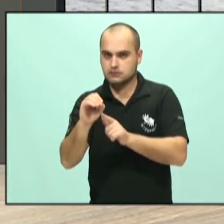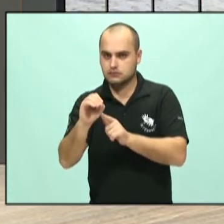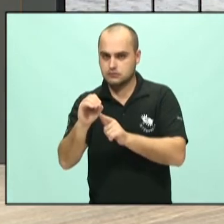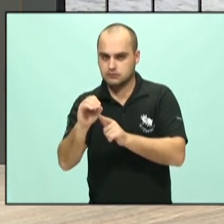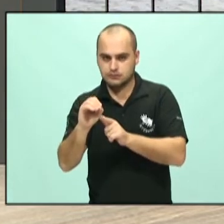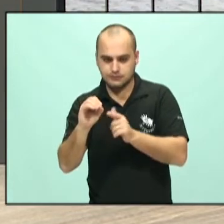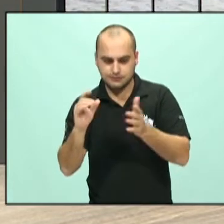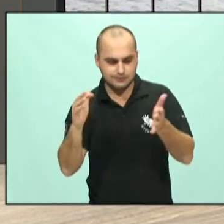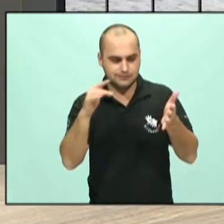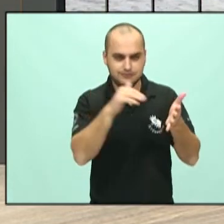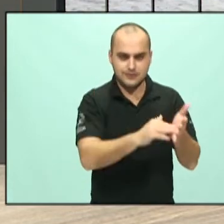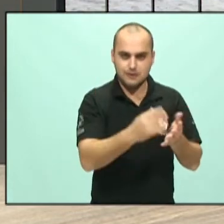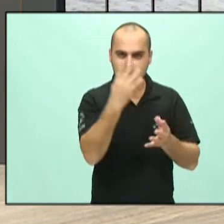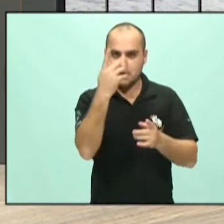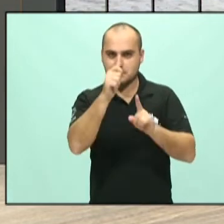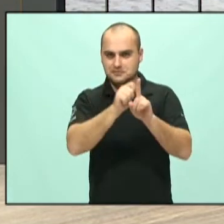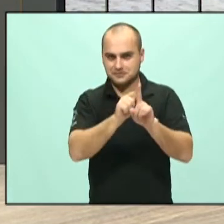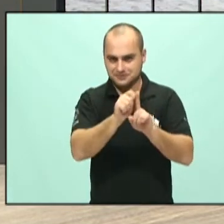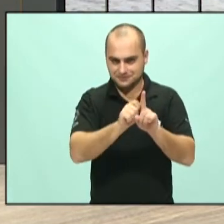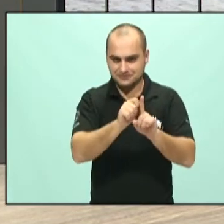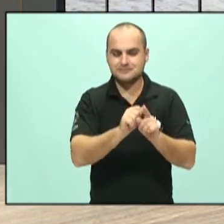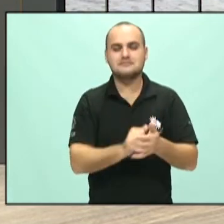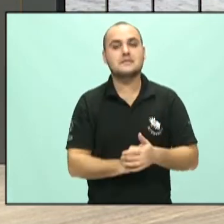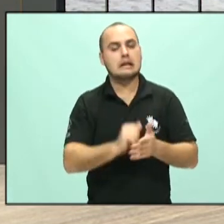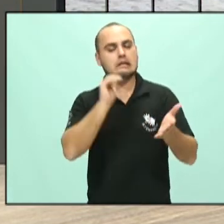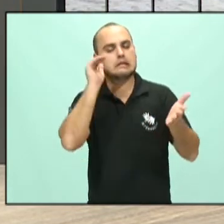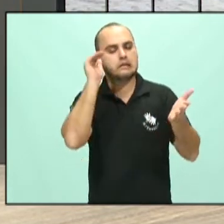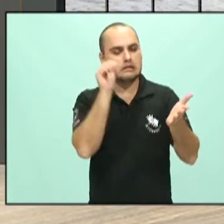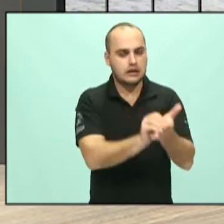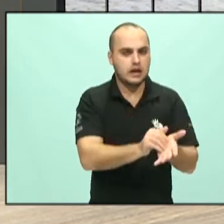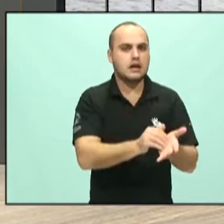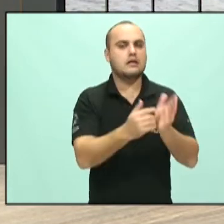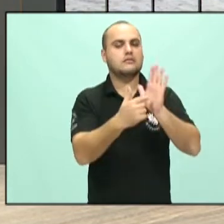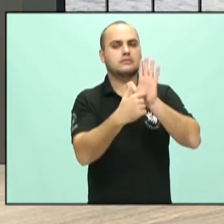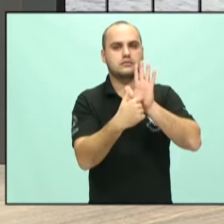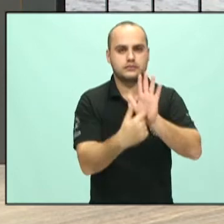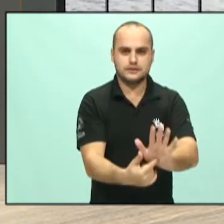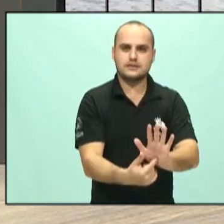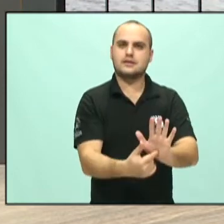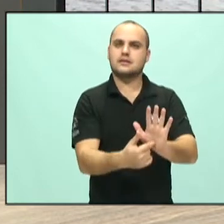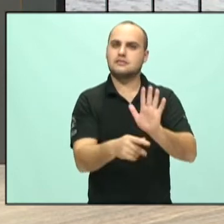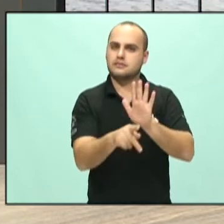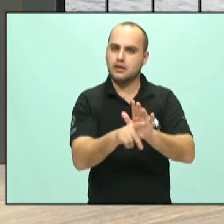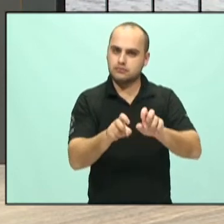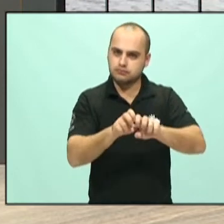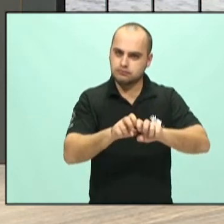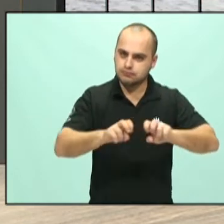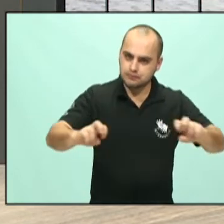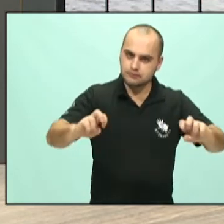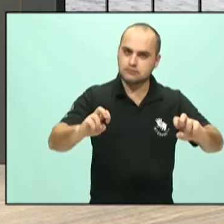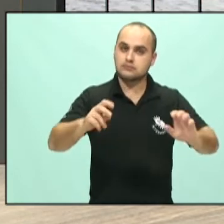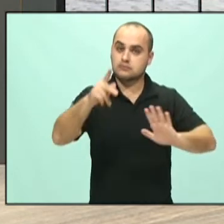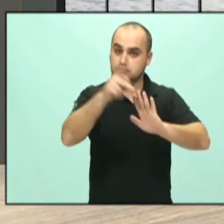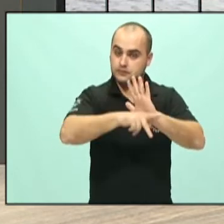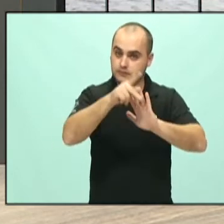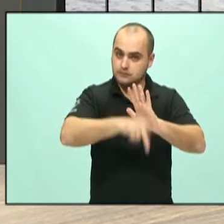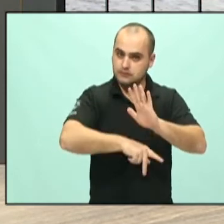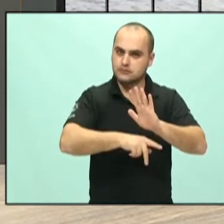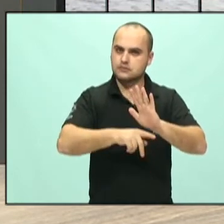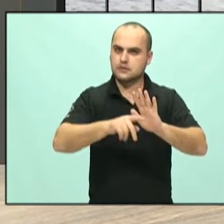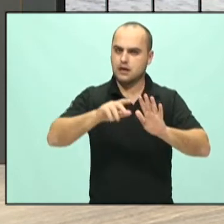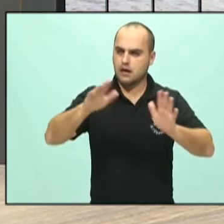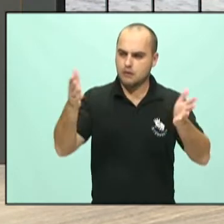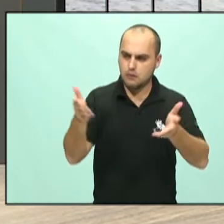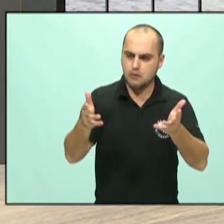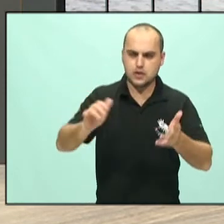fim do projeto foram 4 meses, né? Até a gente apresentar a nossa banca pública com o projeto, que foi em junho